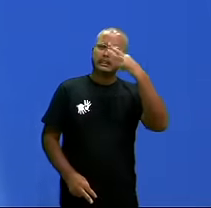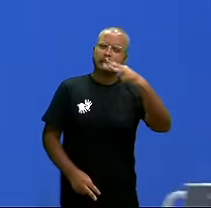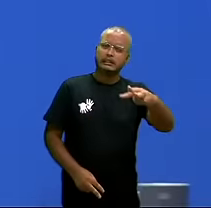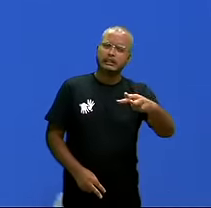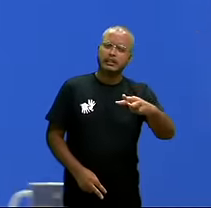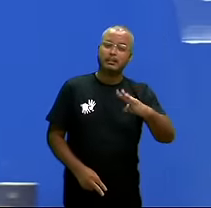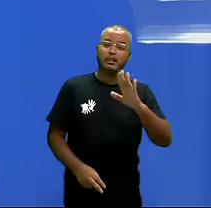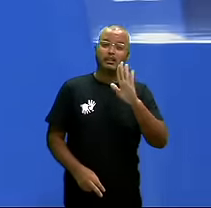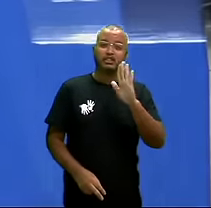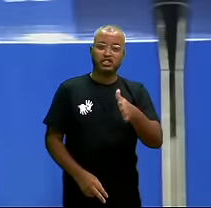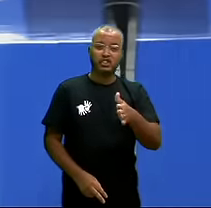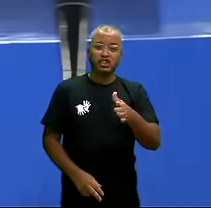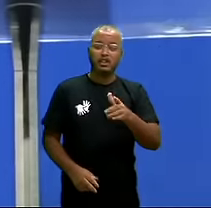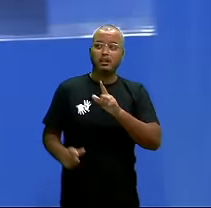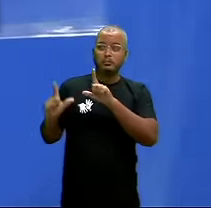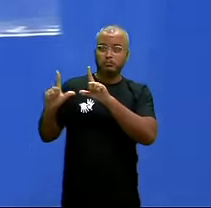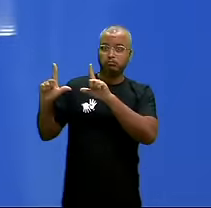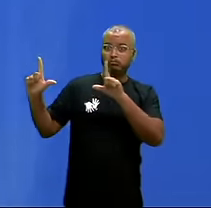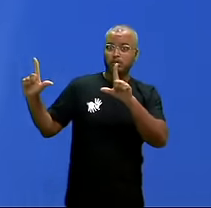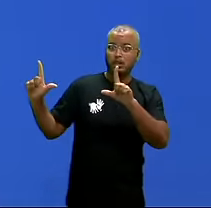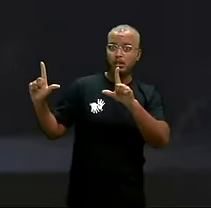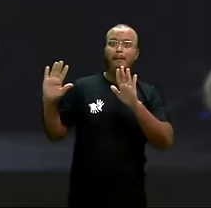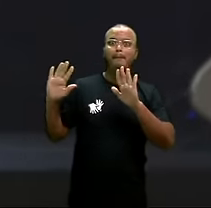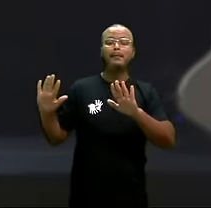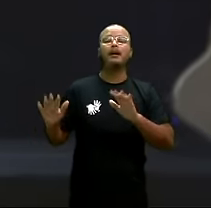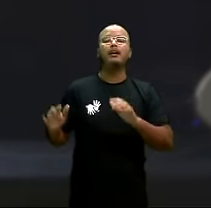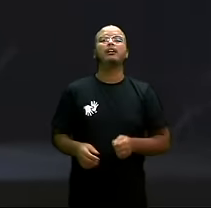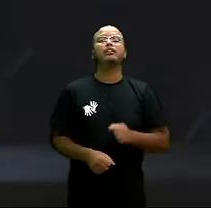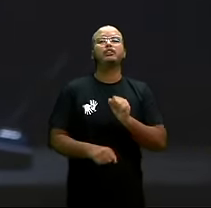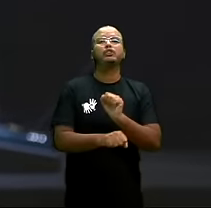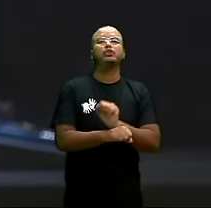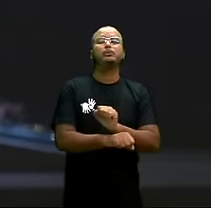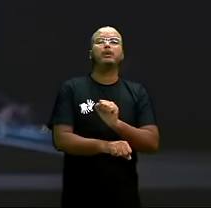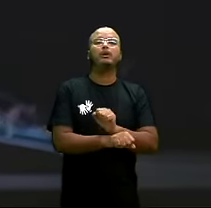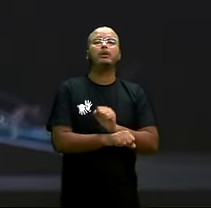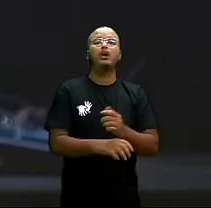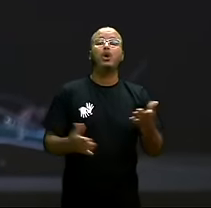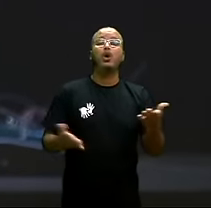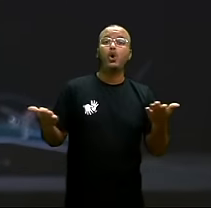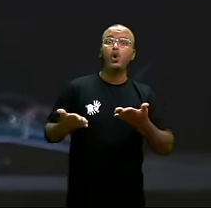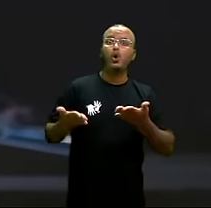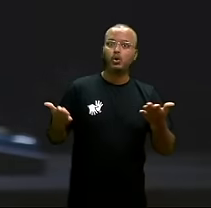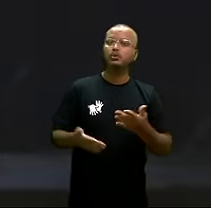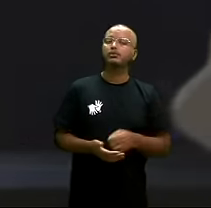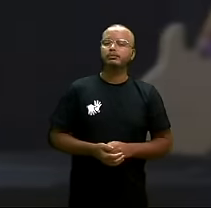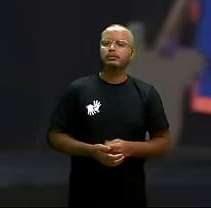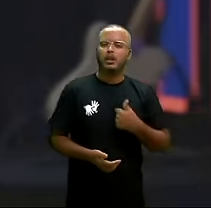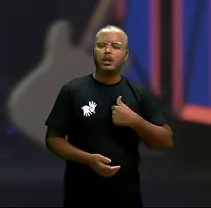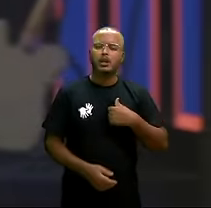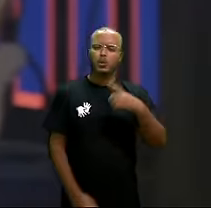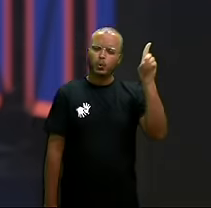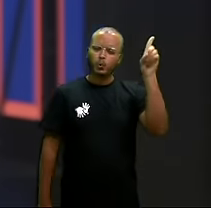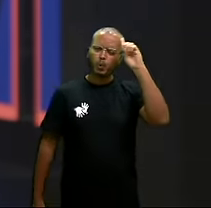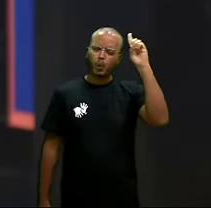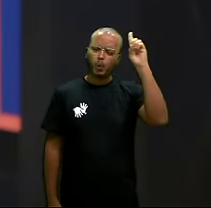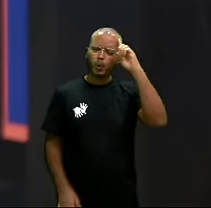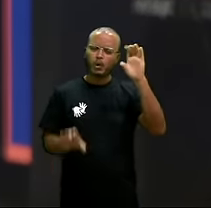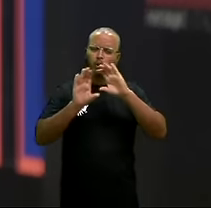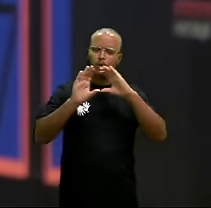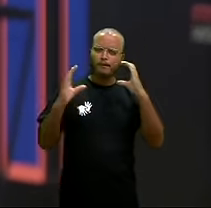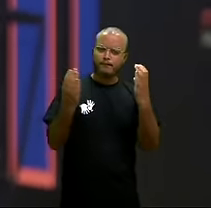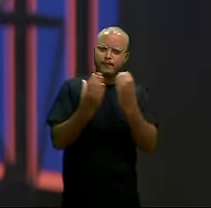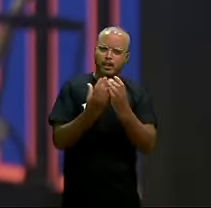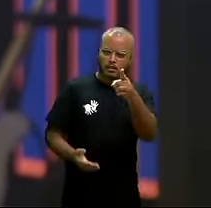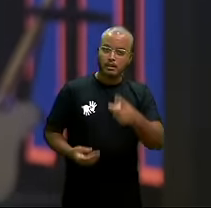era para ter passado e não passou, porque tinha que ser hoje, tinha que ser agora. Eu estava todos os dias da conferência, se você esteve